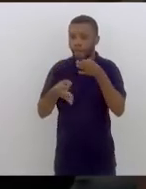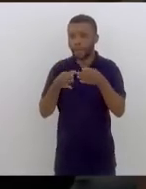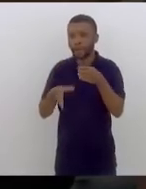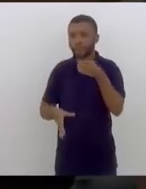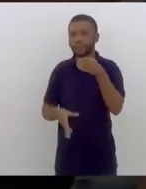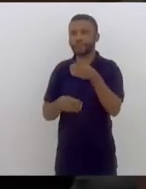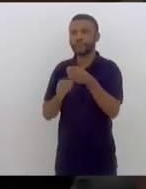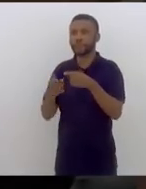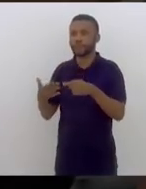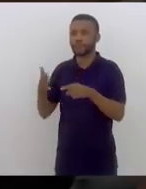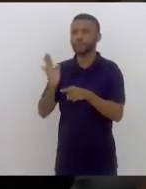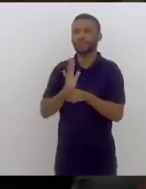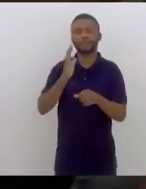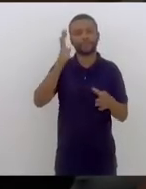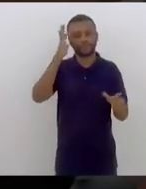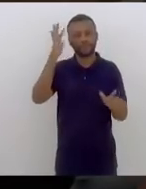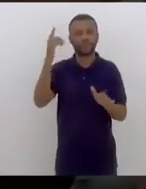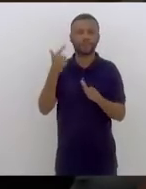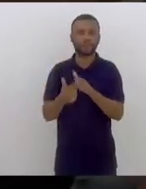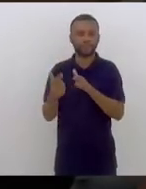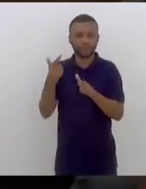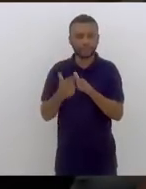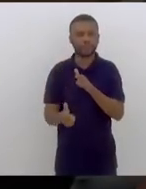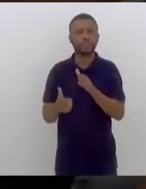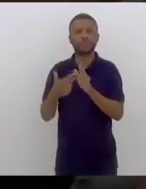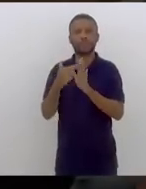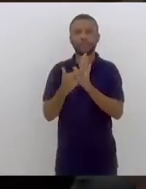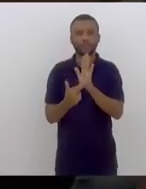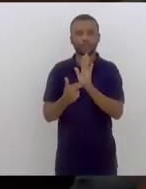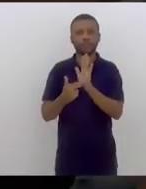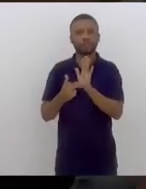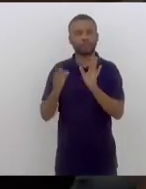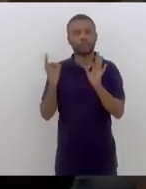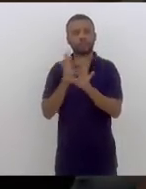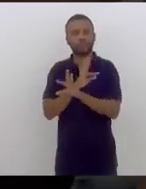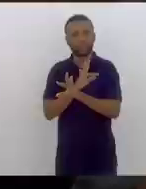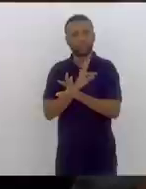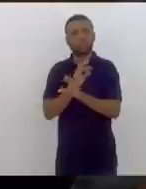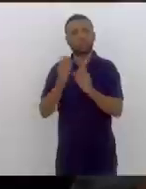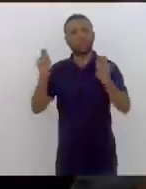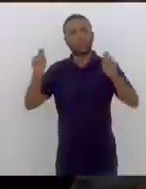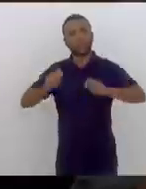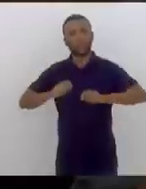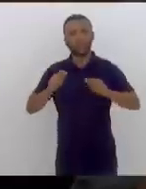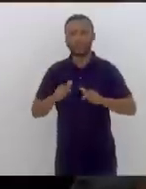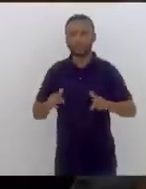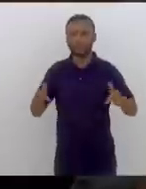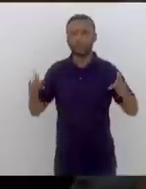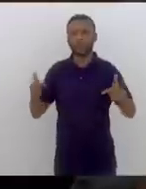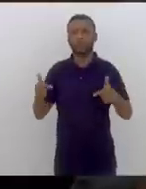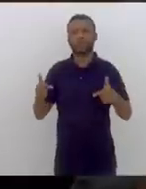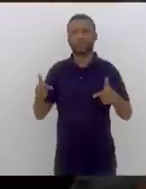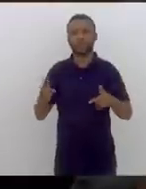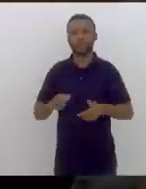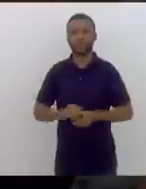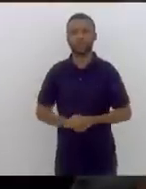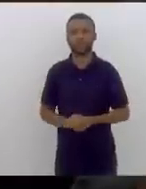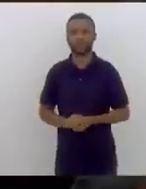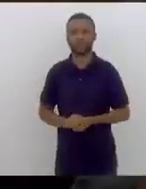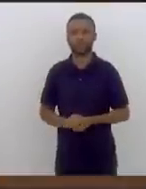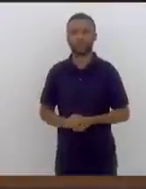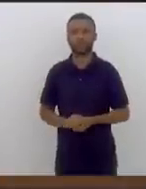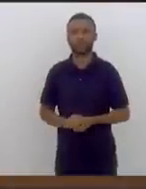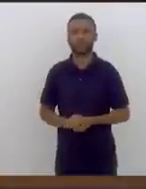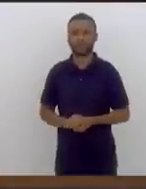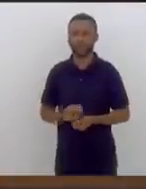que seja resolvida a questão e entregar o relatório para que a autoridade competente possa fazer e essa participação é possível responder